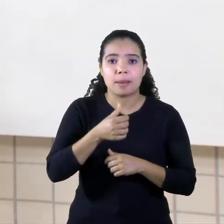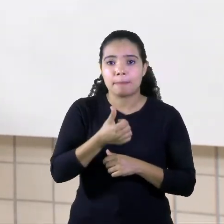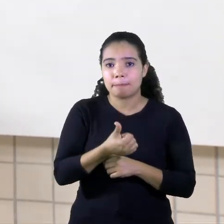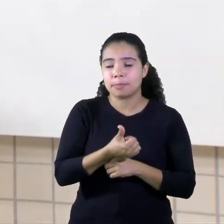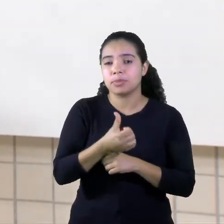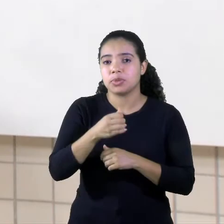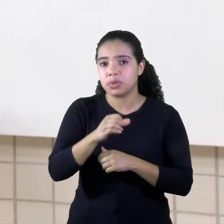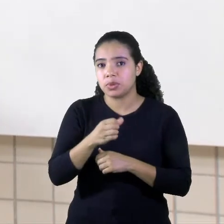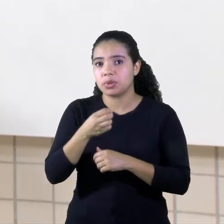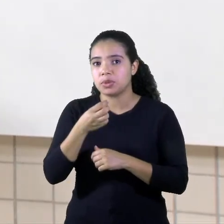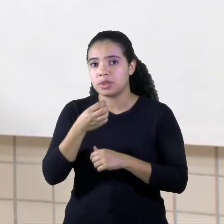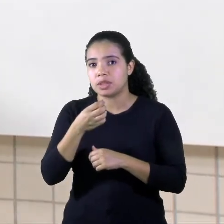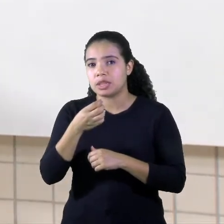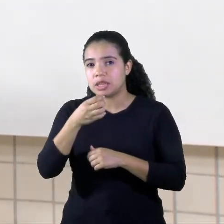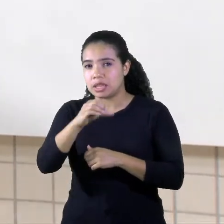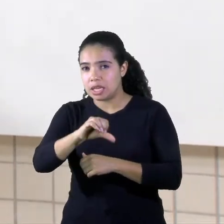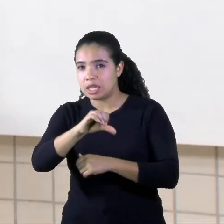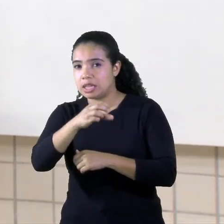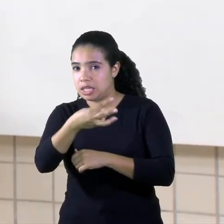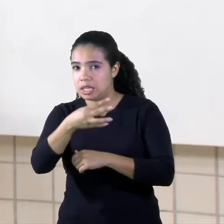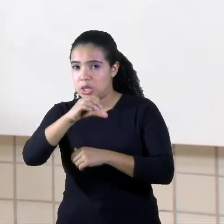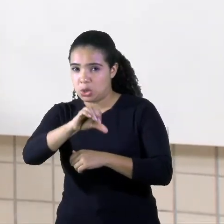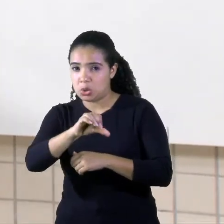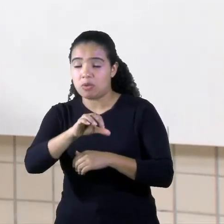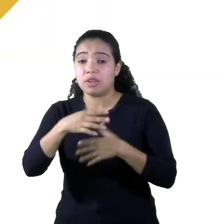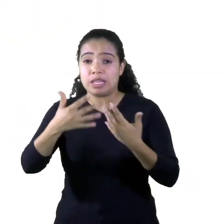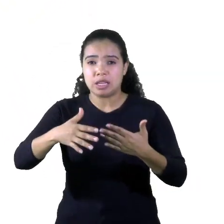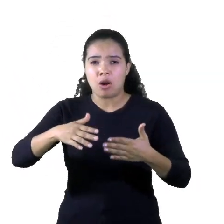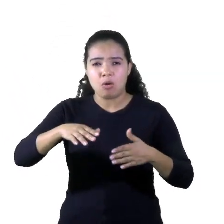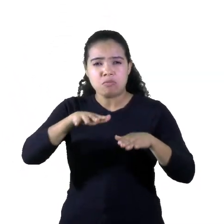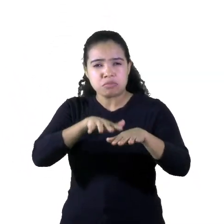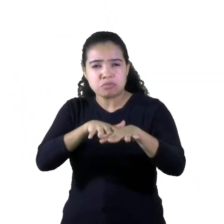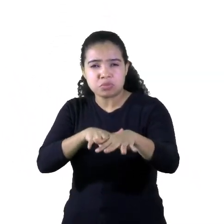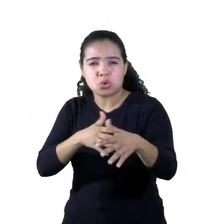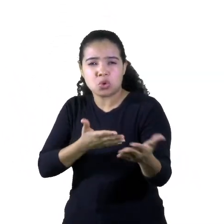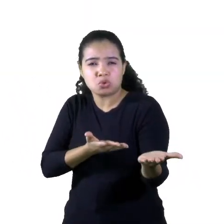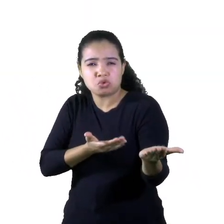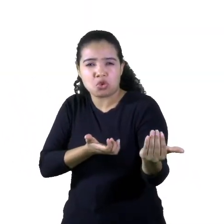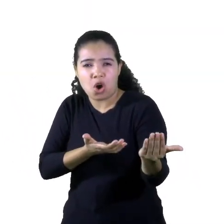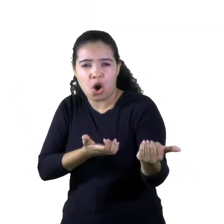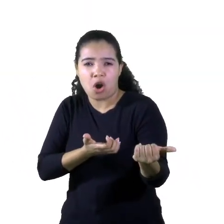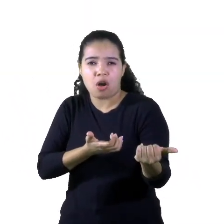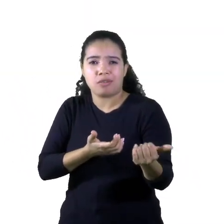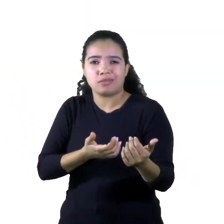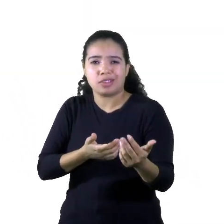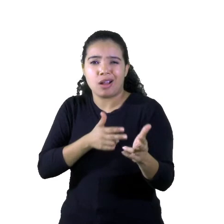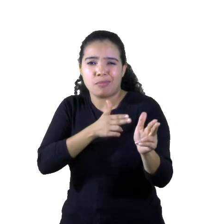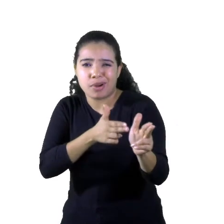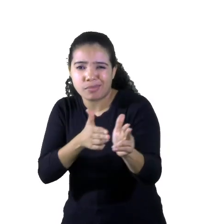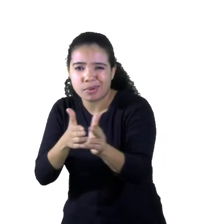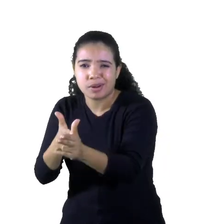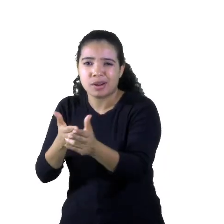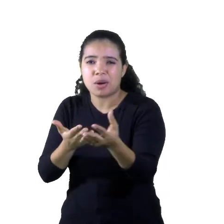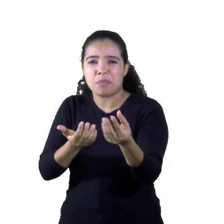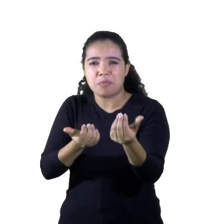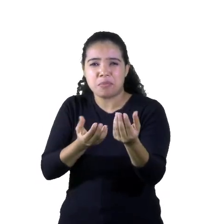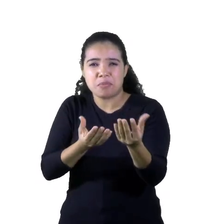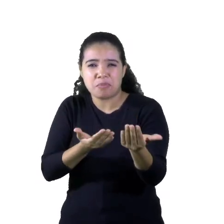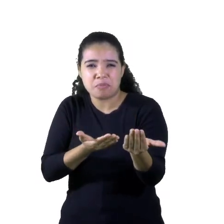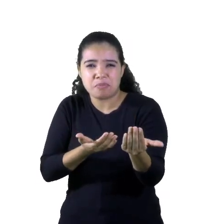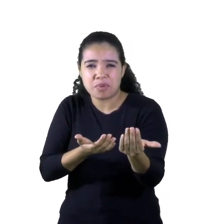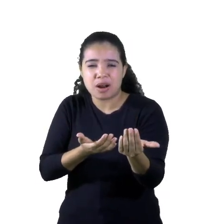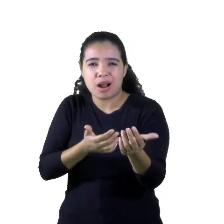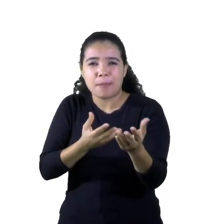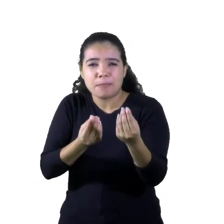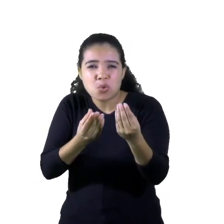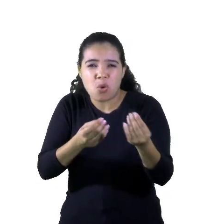aliados, chegou com um exército jovem, um exército novo, muita munição, muitas armas,